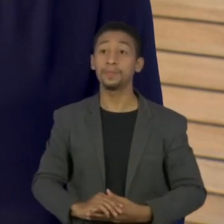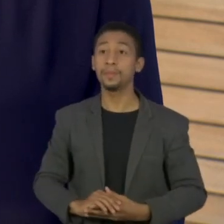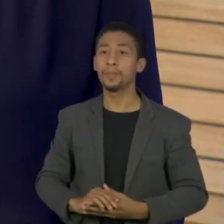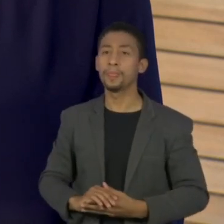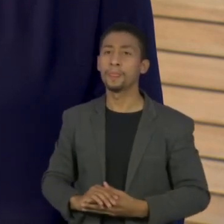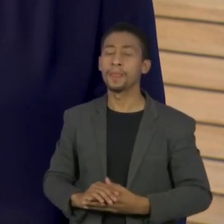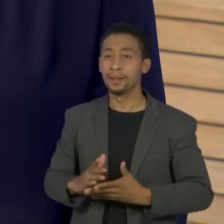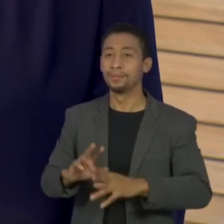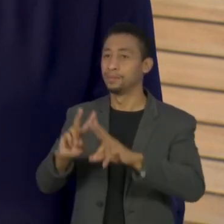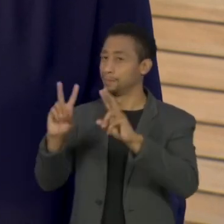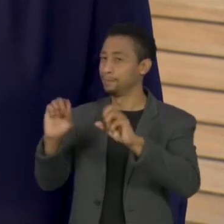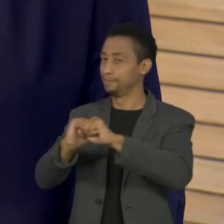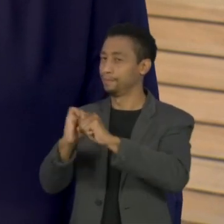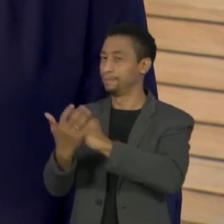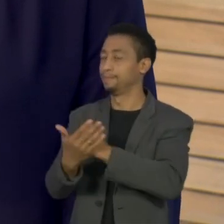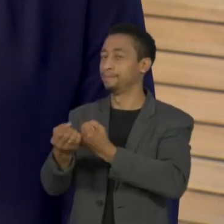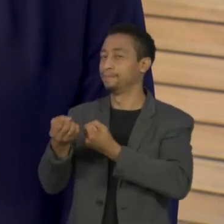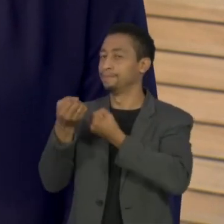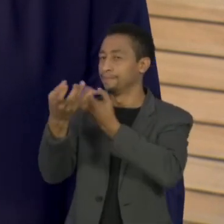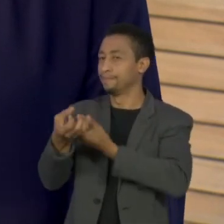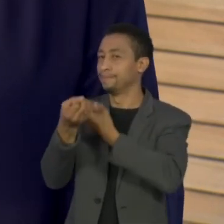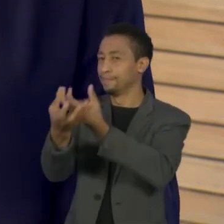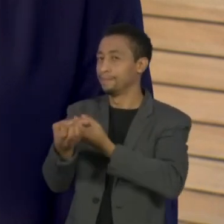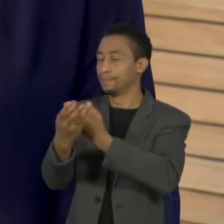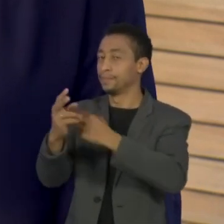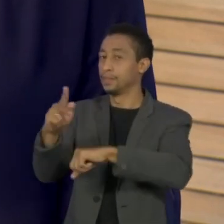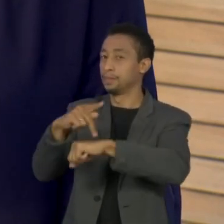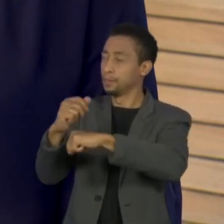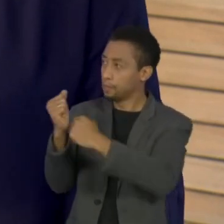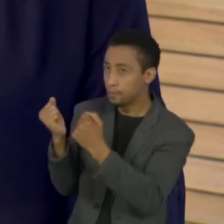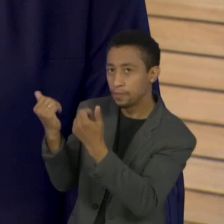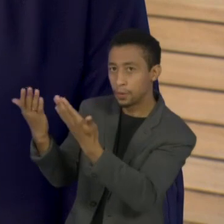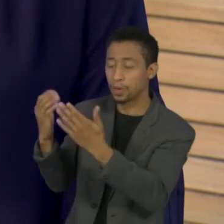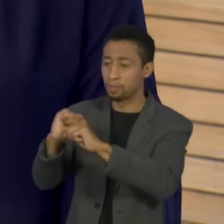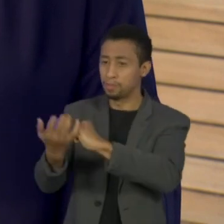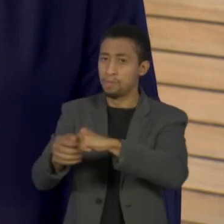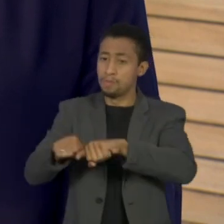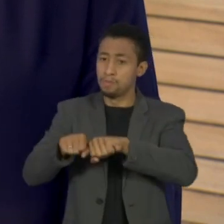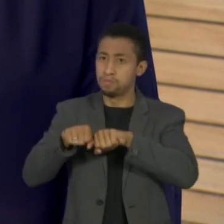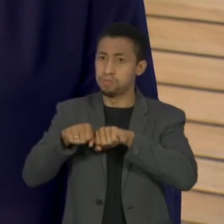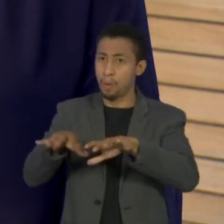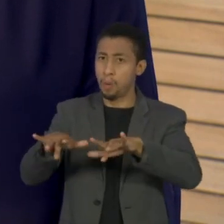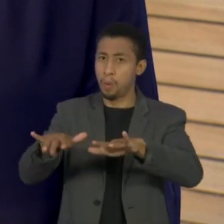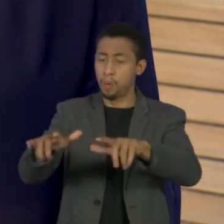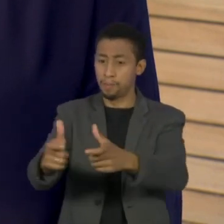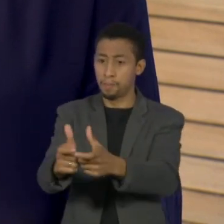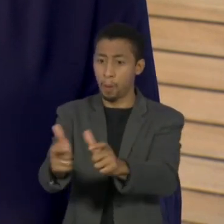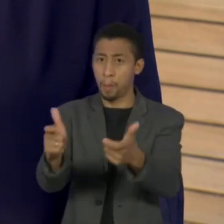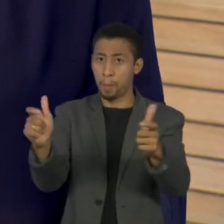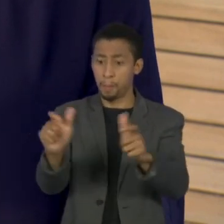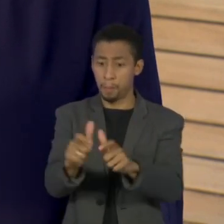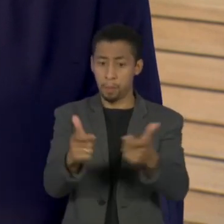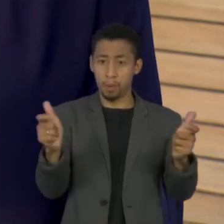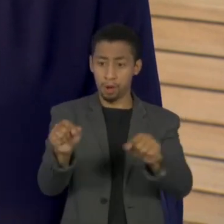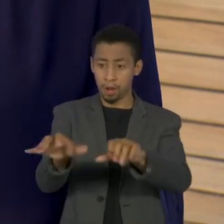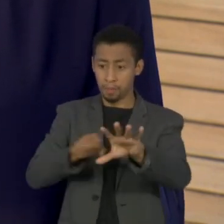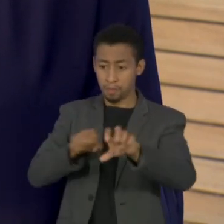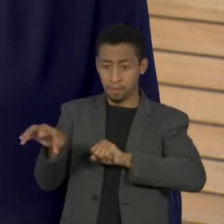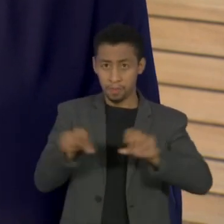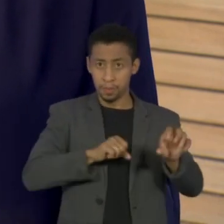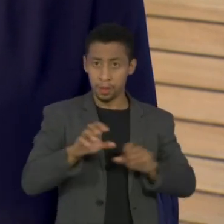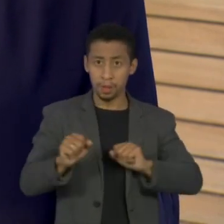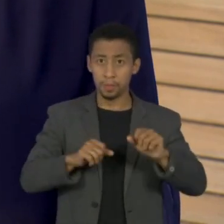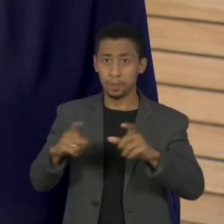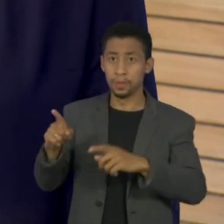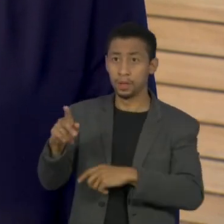Ainda sobre o coronavírus, vamos para as notícias internacionais. Com o avanço da epidemia e o aumento no número de vítimas, o Reino Unido